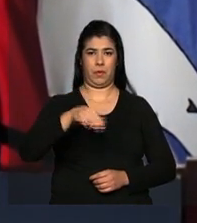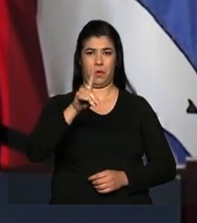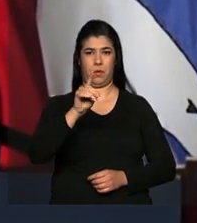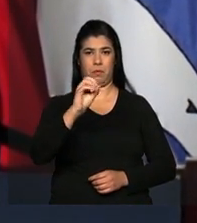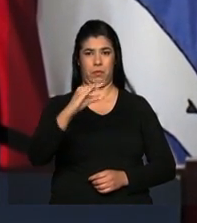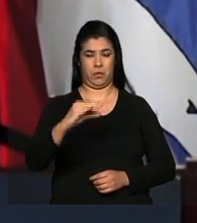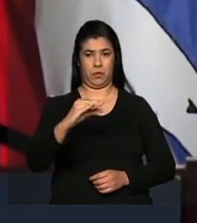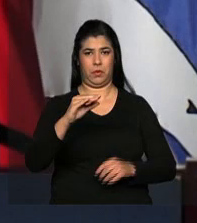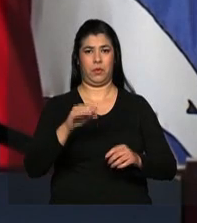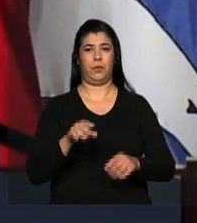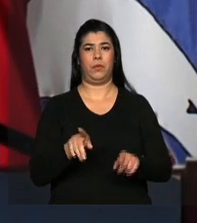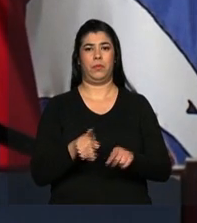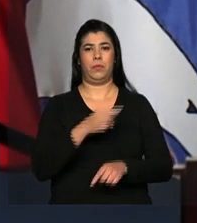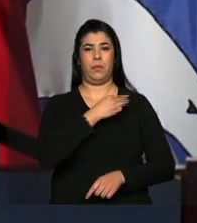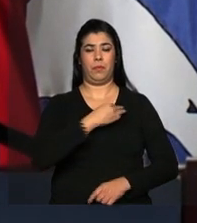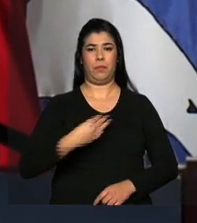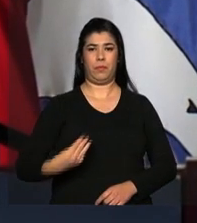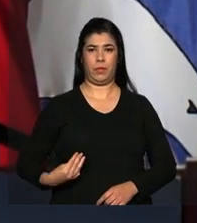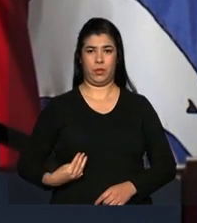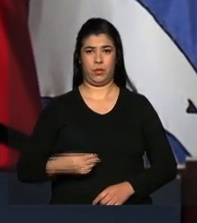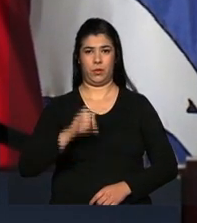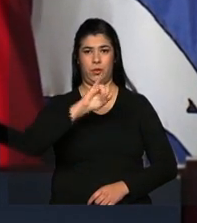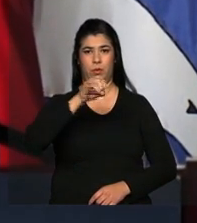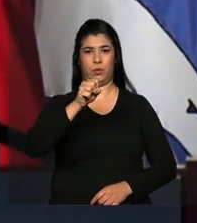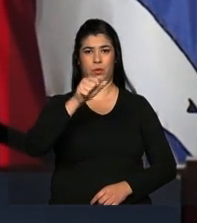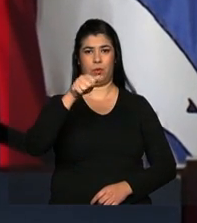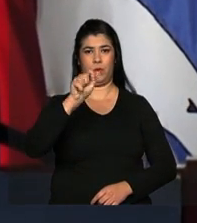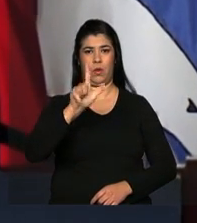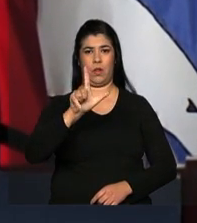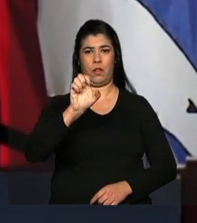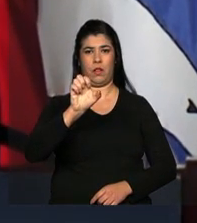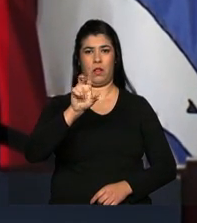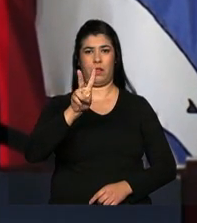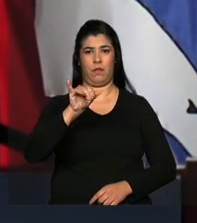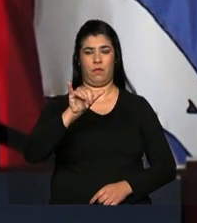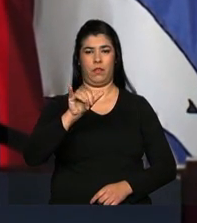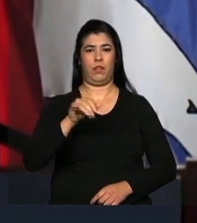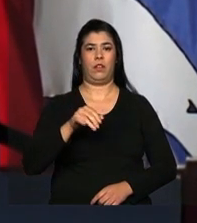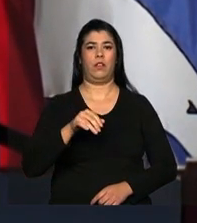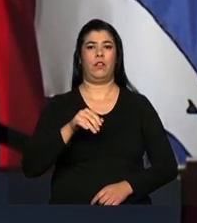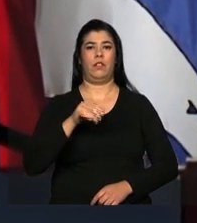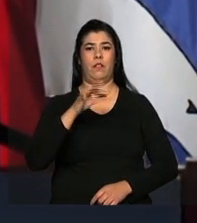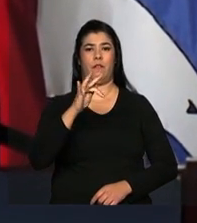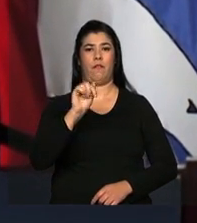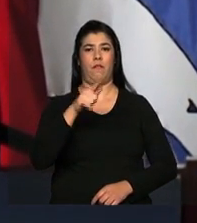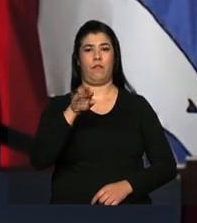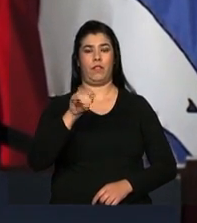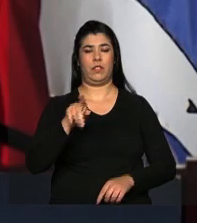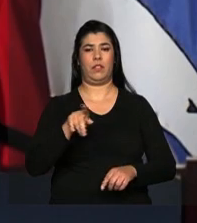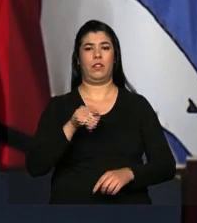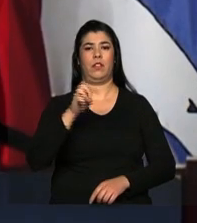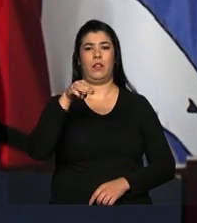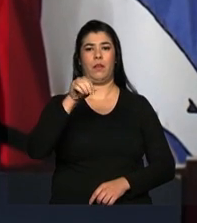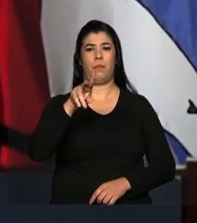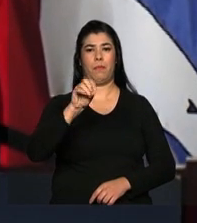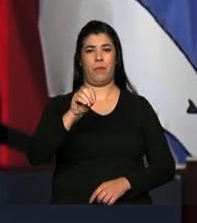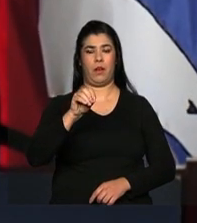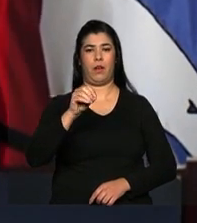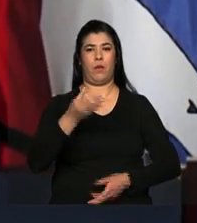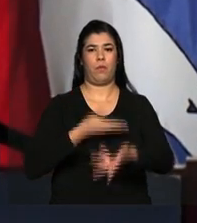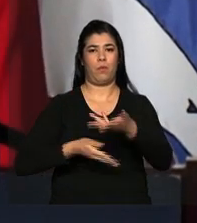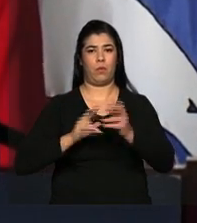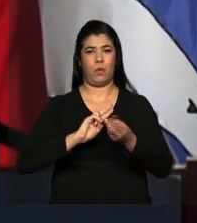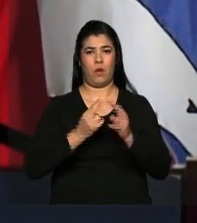Exterior, Joaquim Levy, da Fazenda, embaixador Mauro Vieira, das Relações Exteriores,